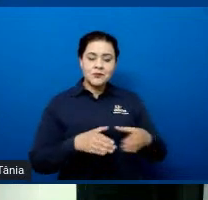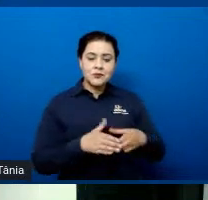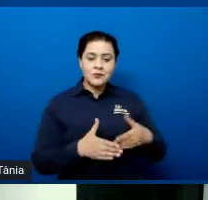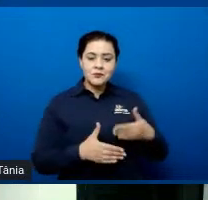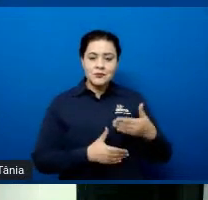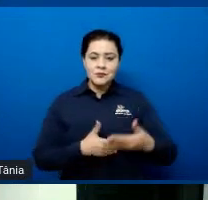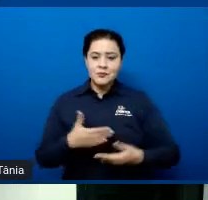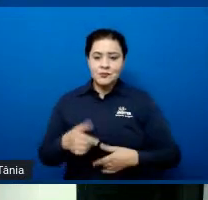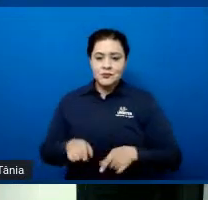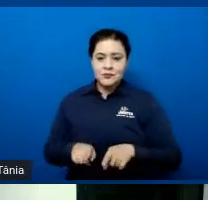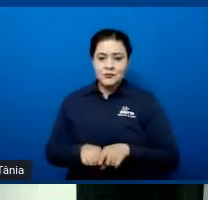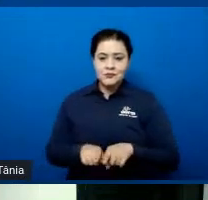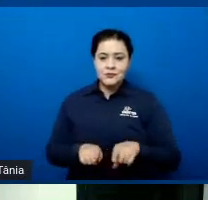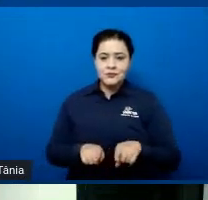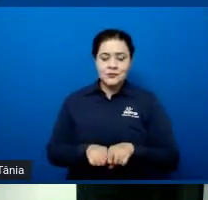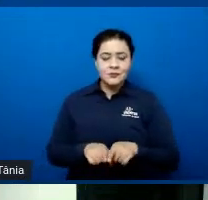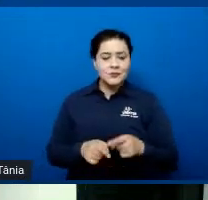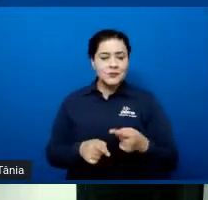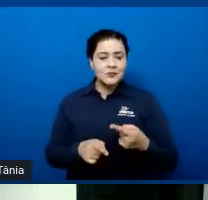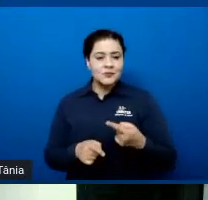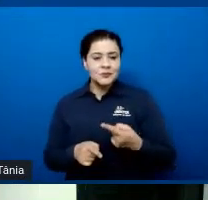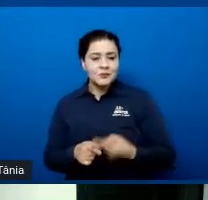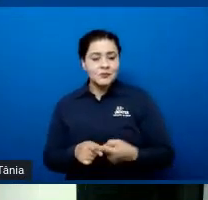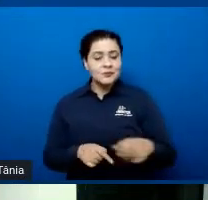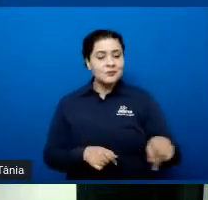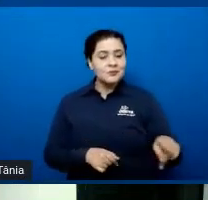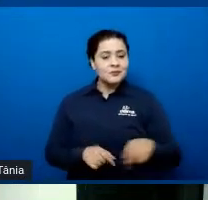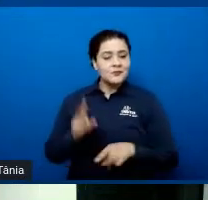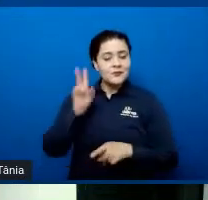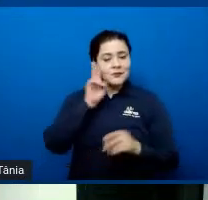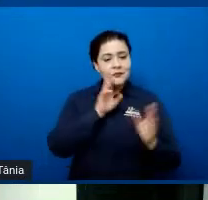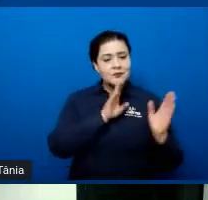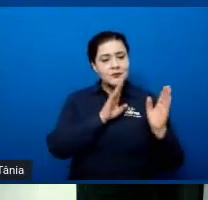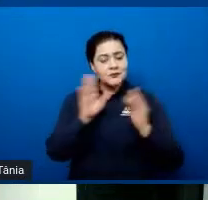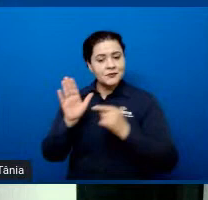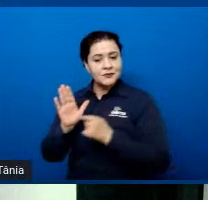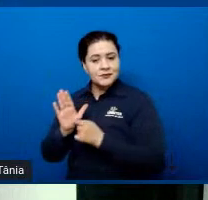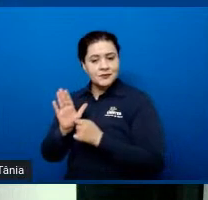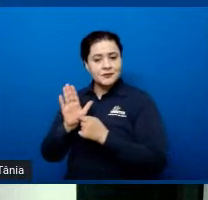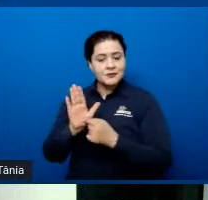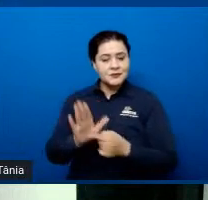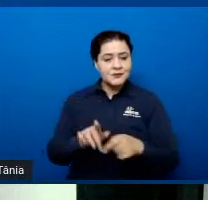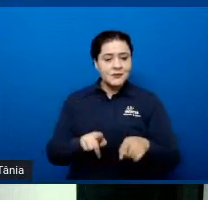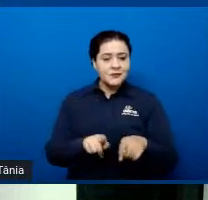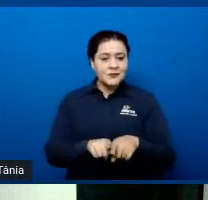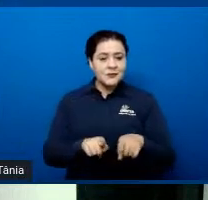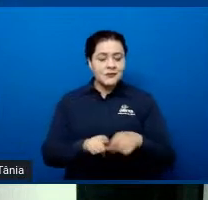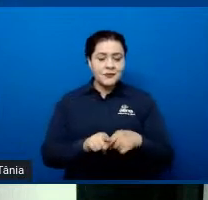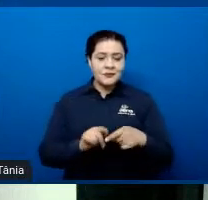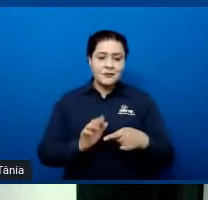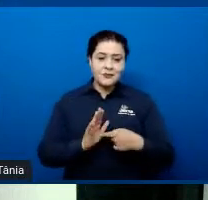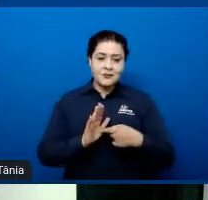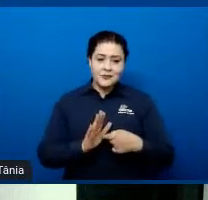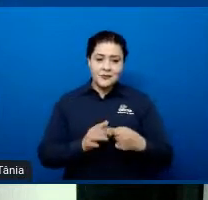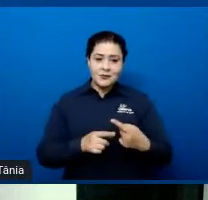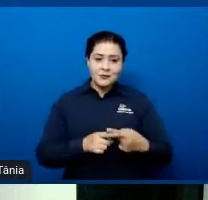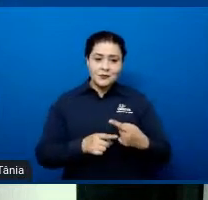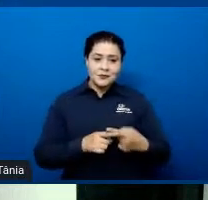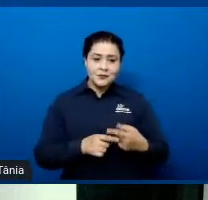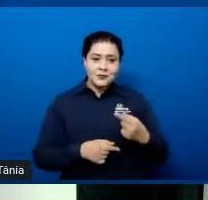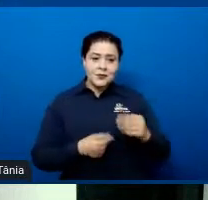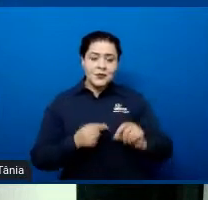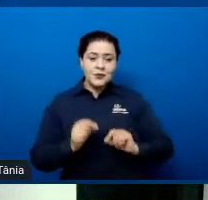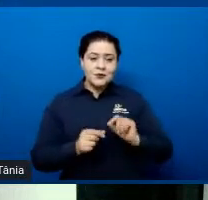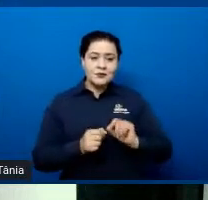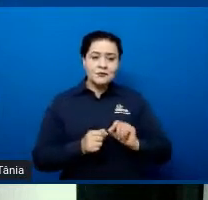Mas aquele conteúdo daquela visita virtual foi o professor de história que trouxe para a gente e trouxe uma latência dele. Né? Trouxe uma latência de,